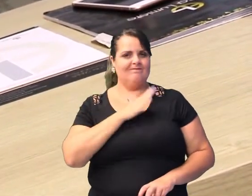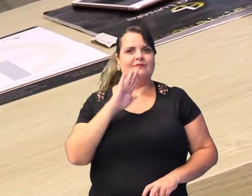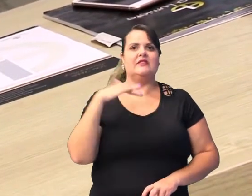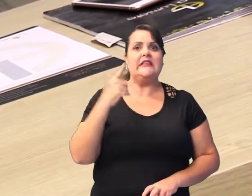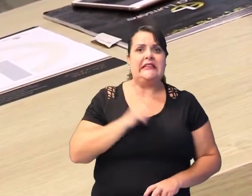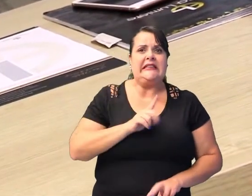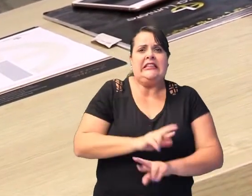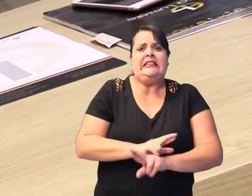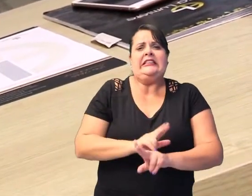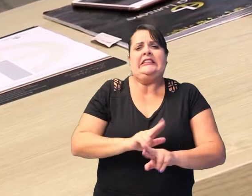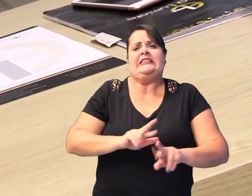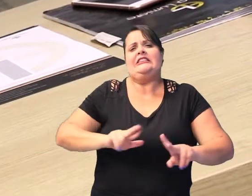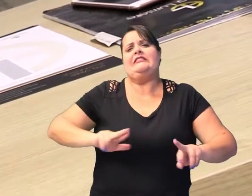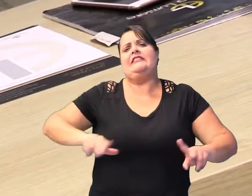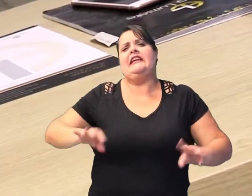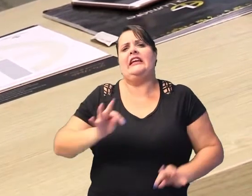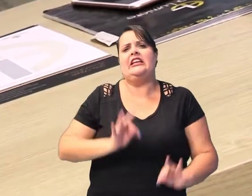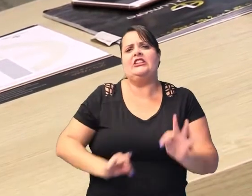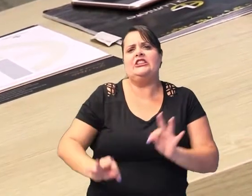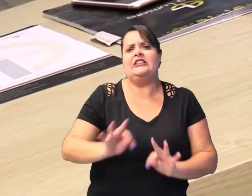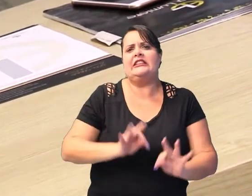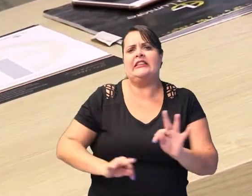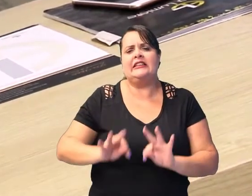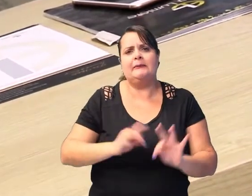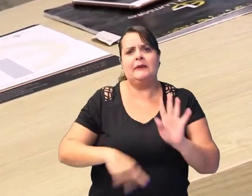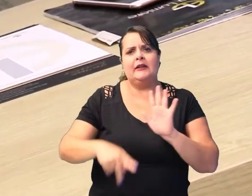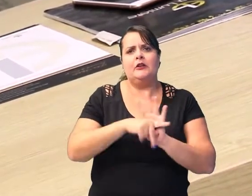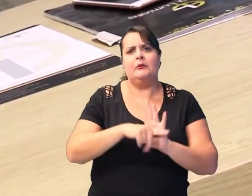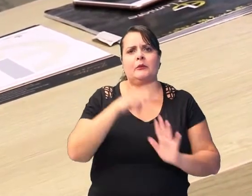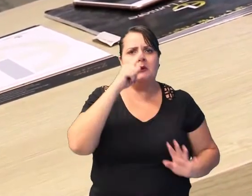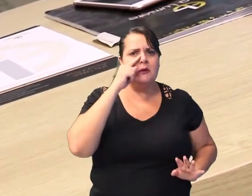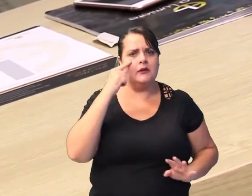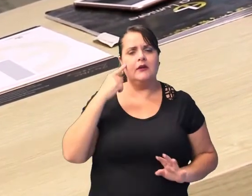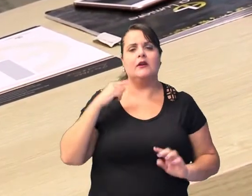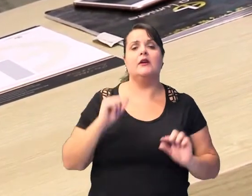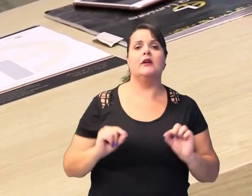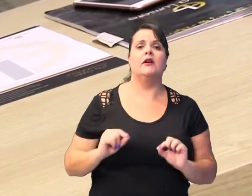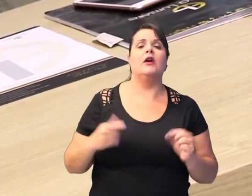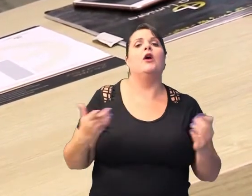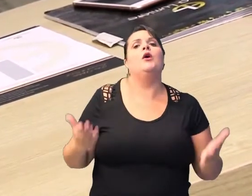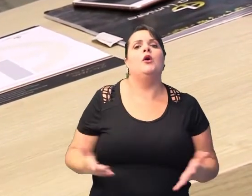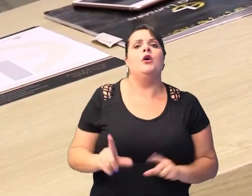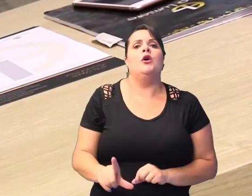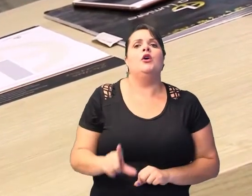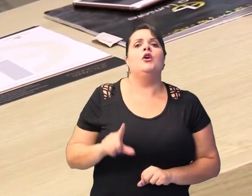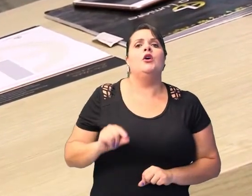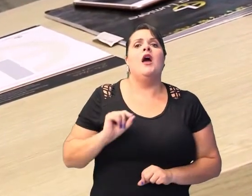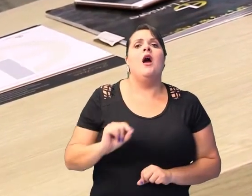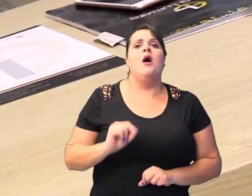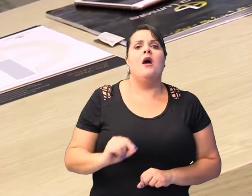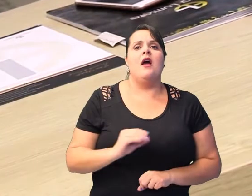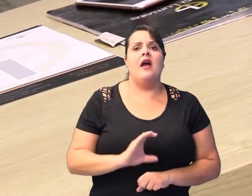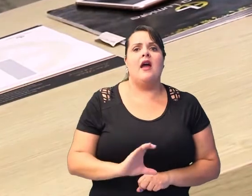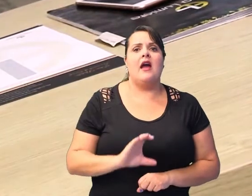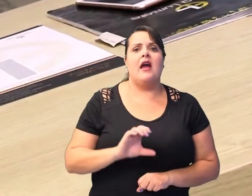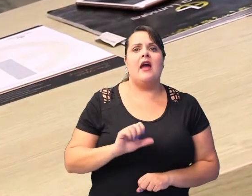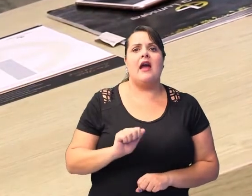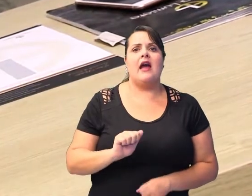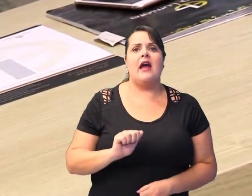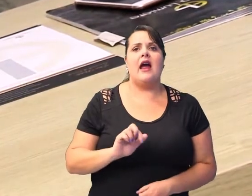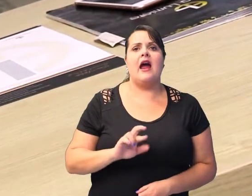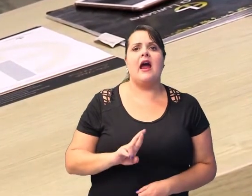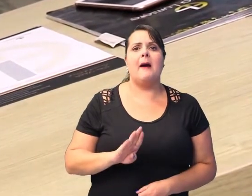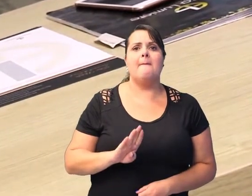então você sabia que várias opções de tratamentos estéticos para esse caso e o que eu escolhi para conversar com vocês hoje é a carboxiterapia